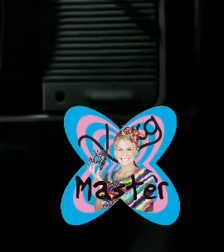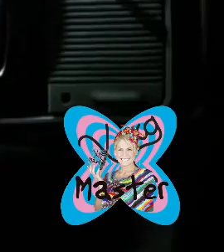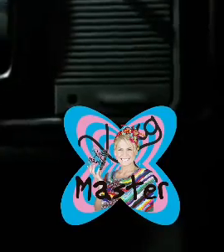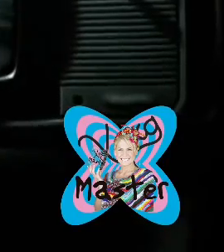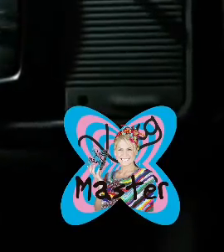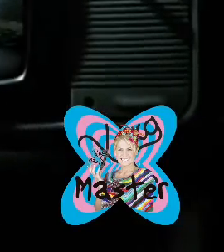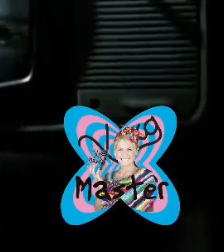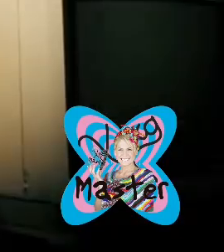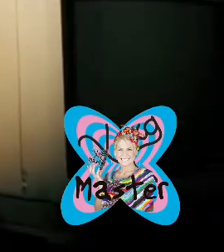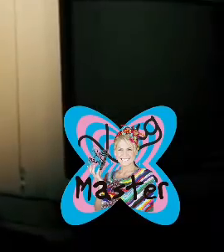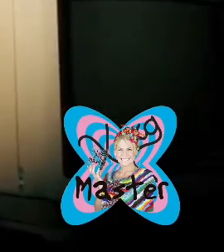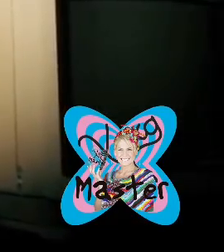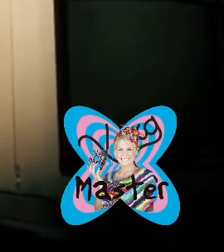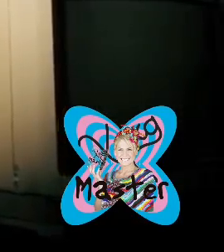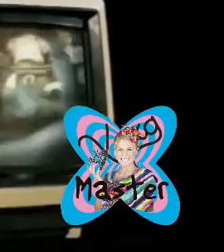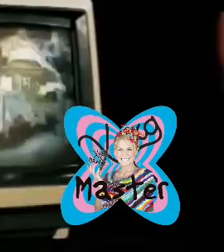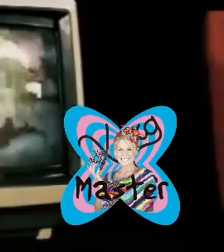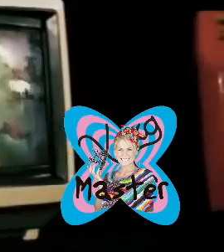e